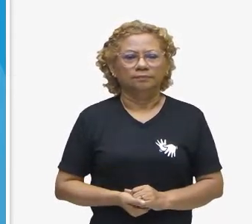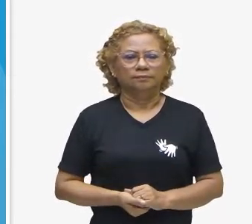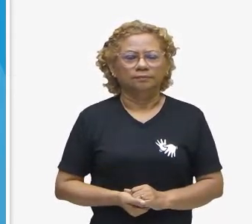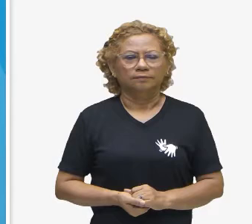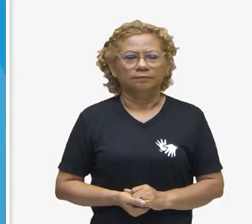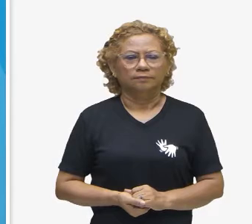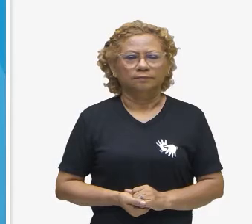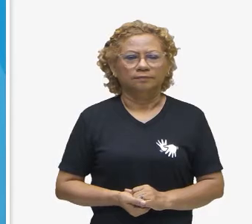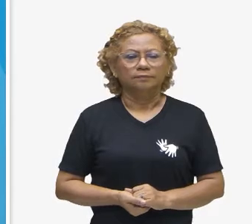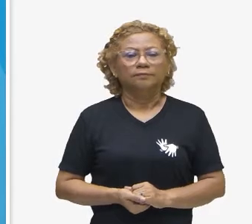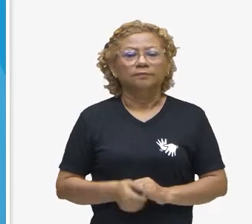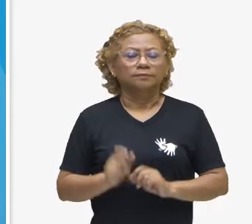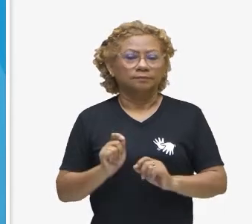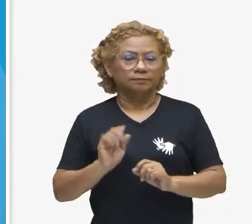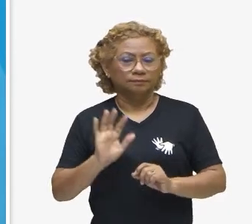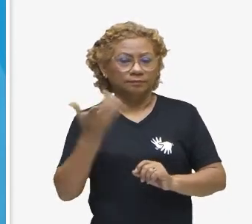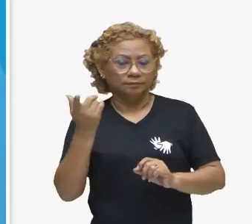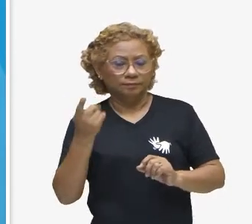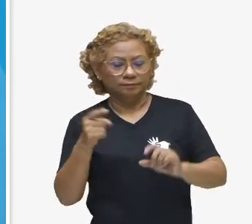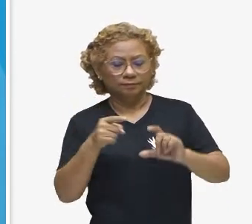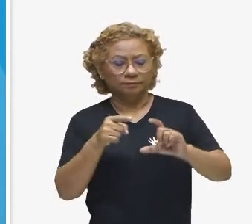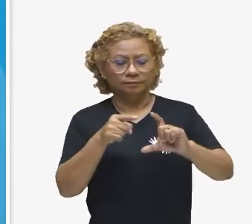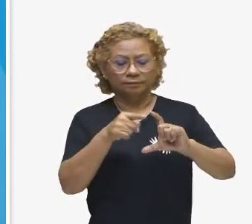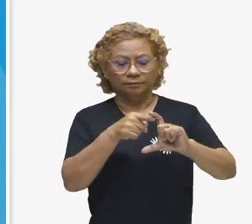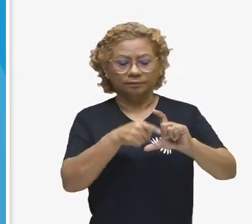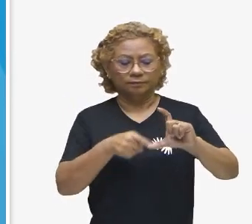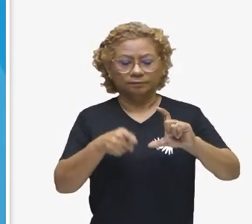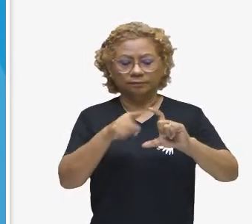e desloquei ele até aqui,